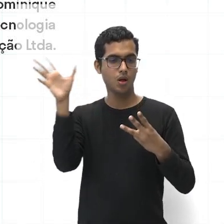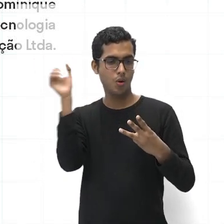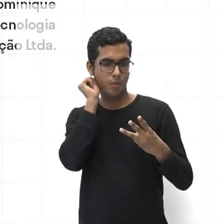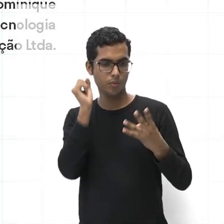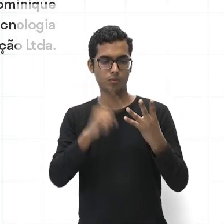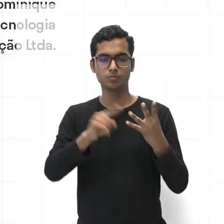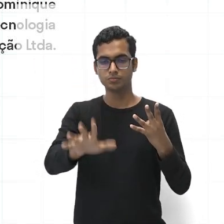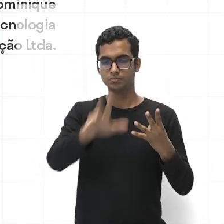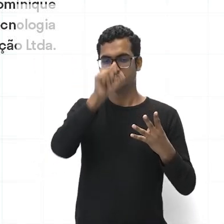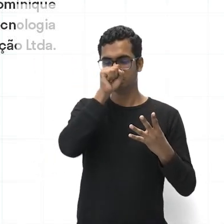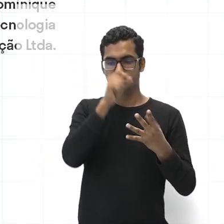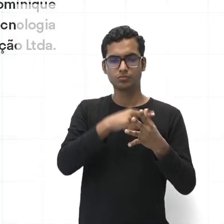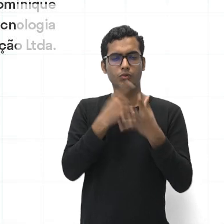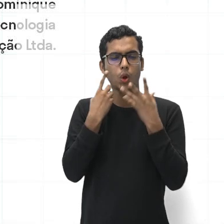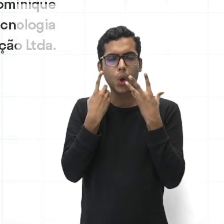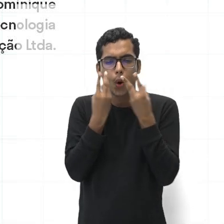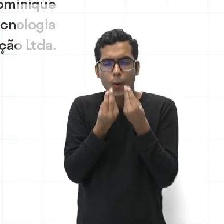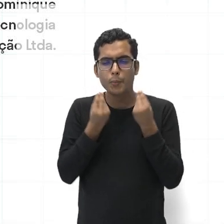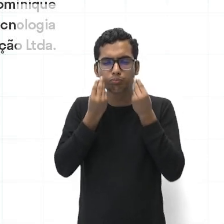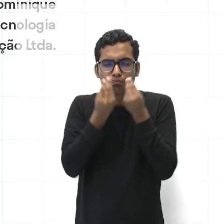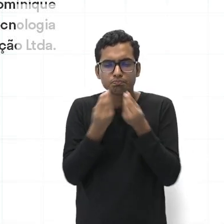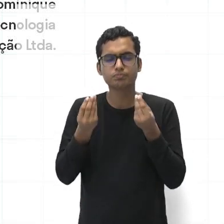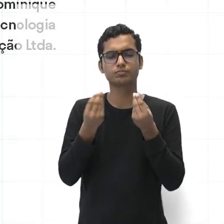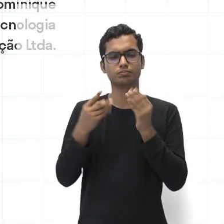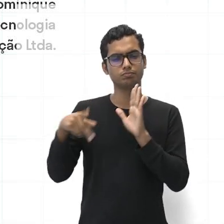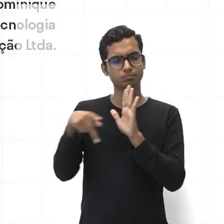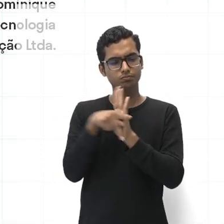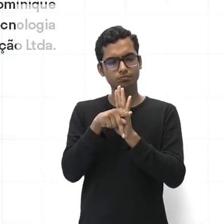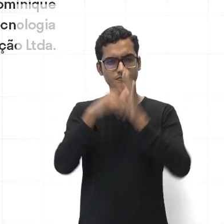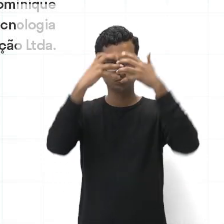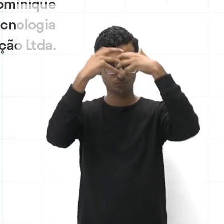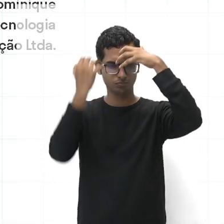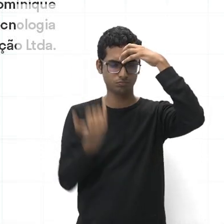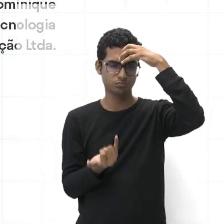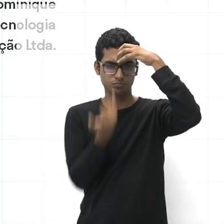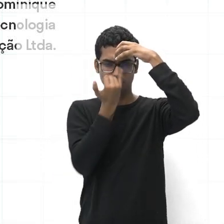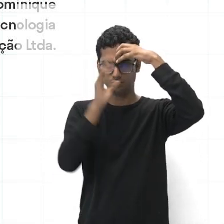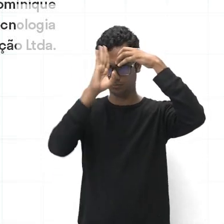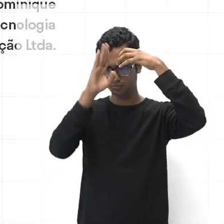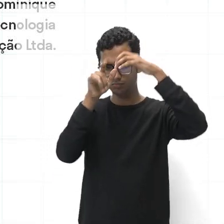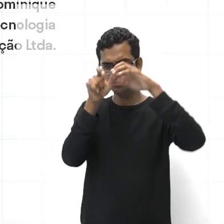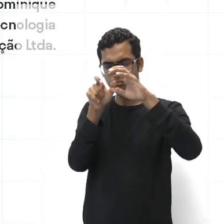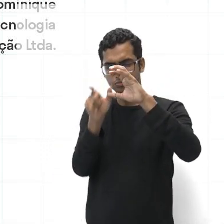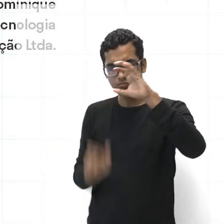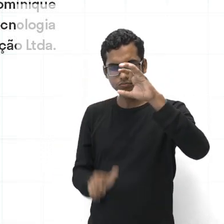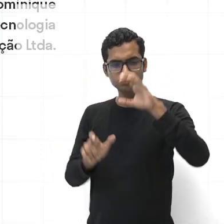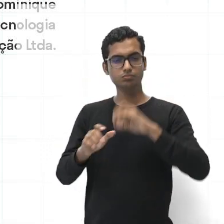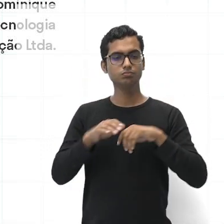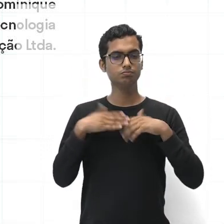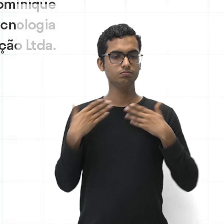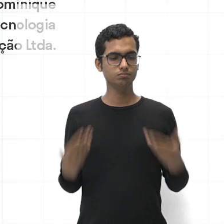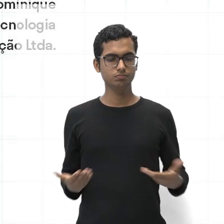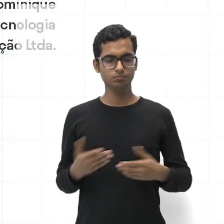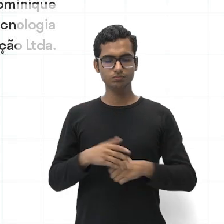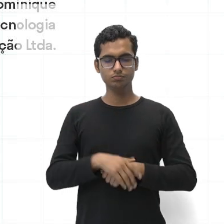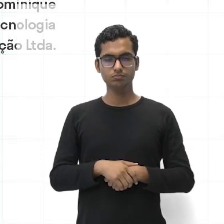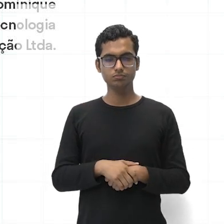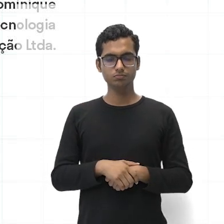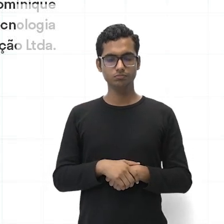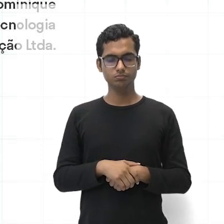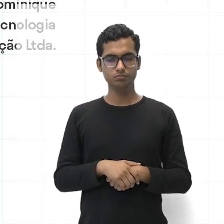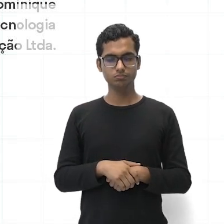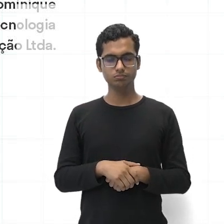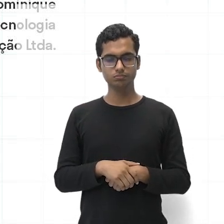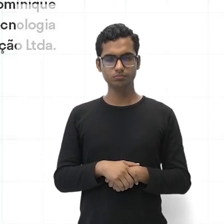a audição, o olfato e o paladar, para o sistema nervoso central. Ou seja, né,